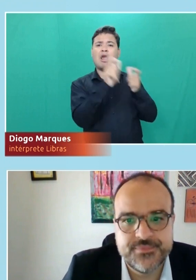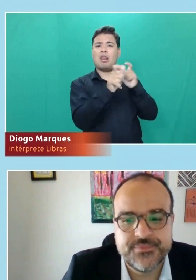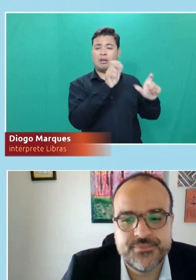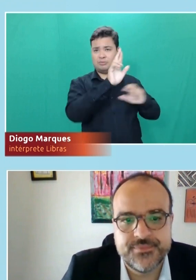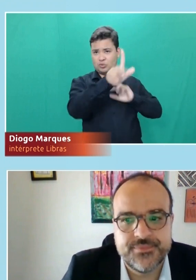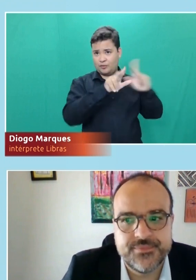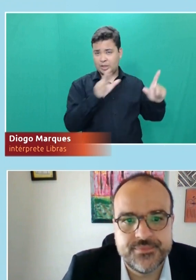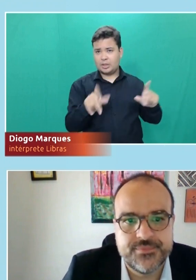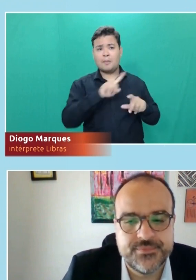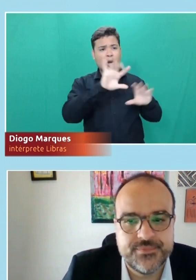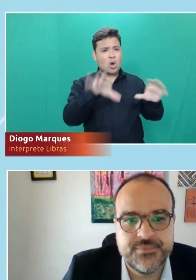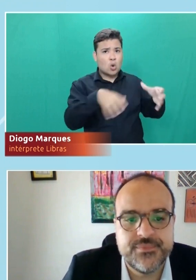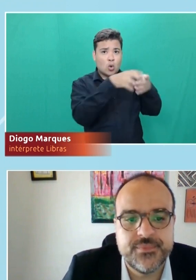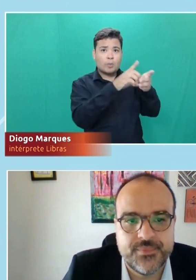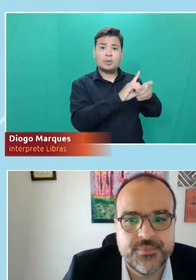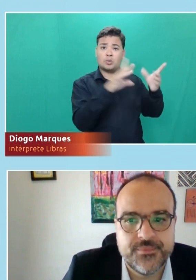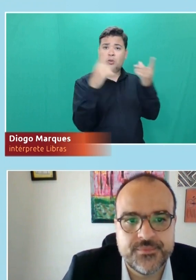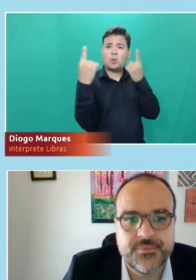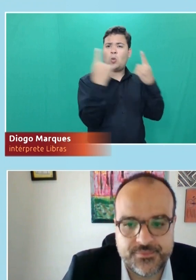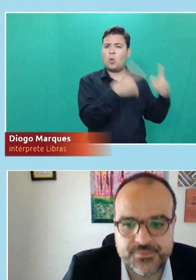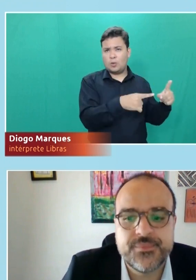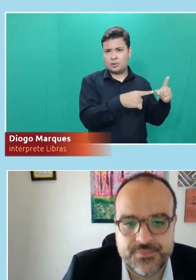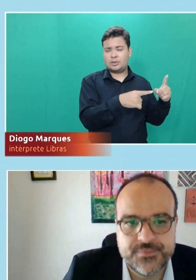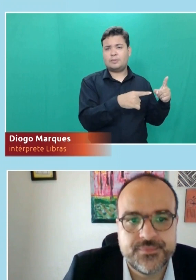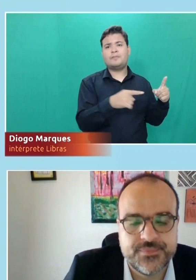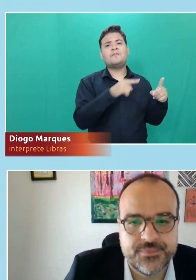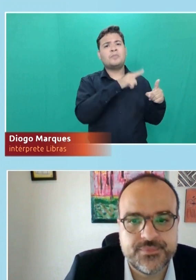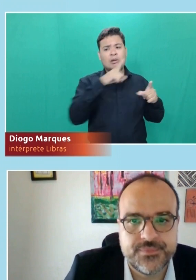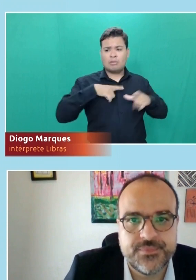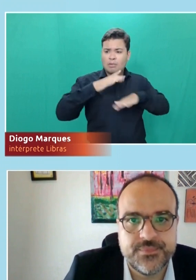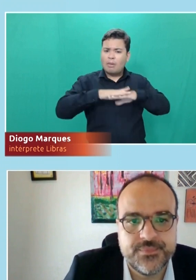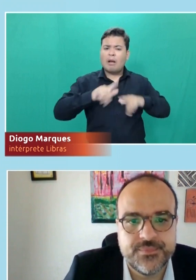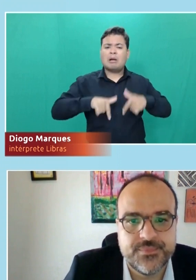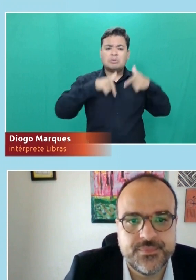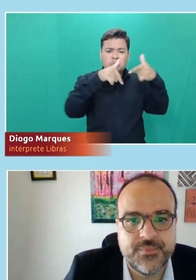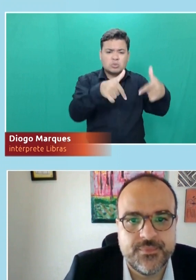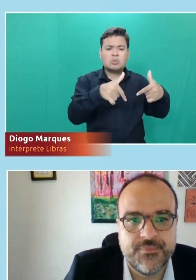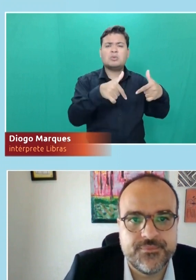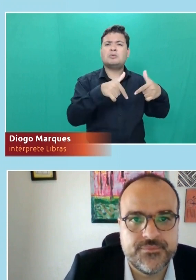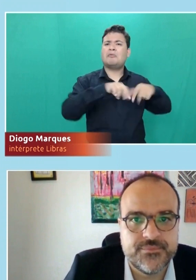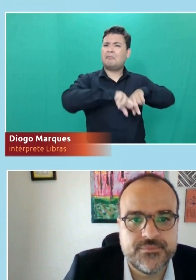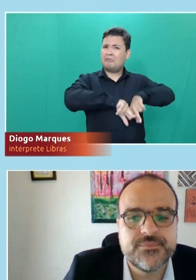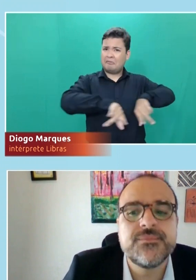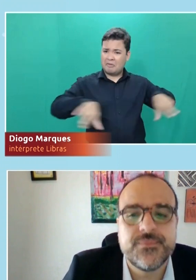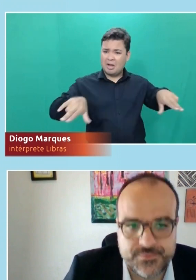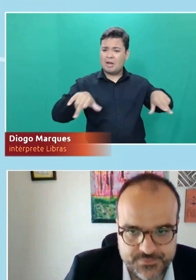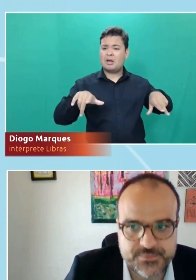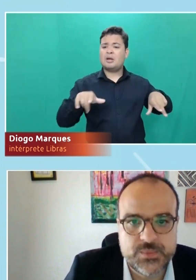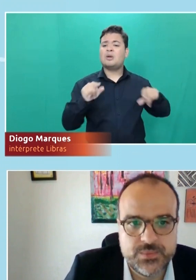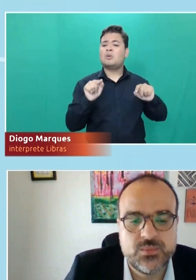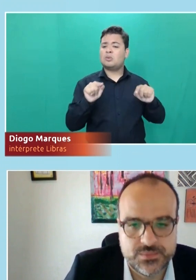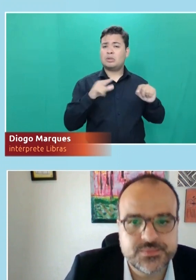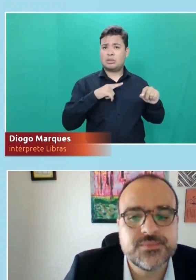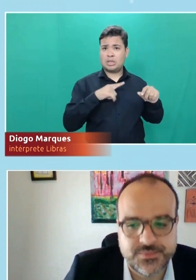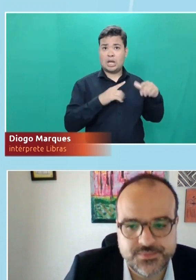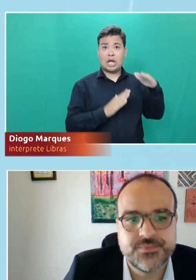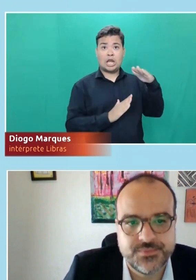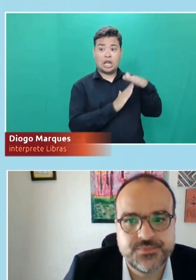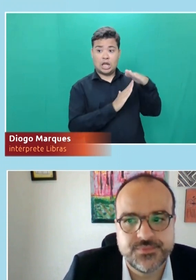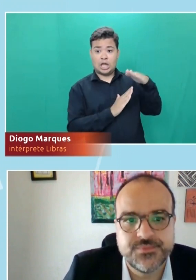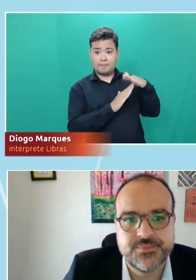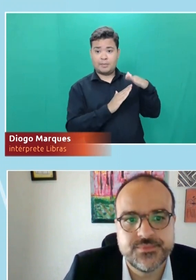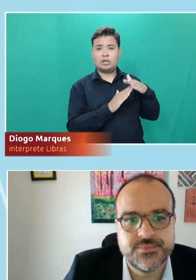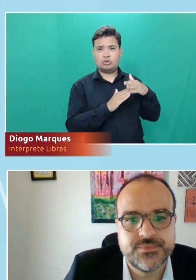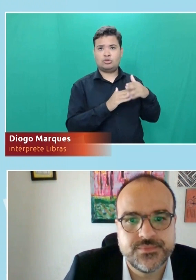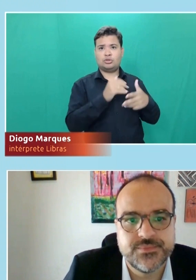esse grupo antidemocrático que tem feito ações reiteradas de tensionar os limites dos 3